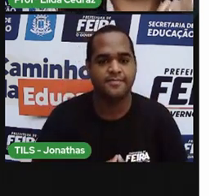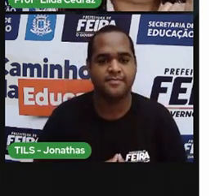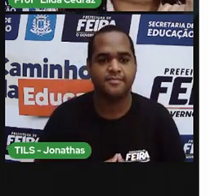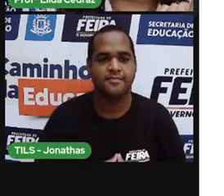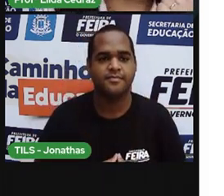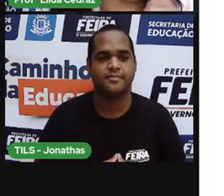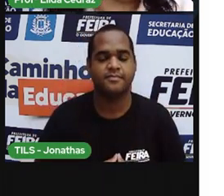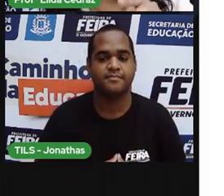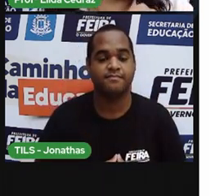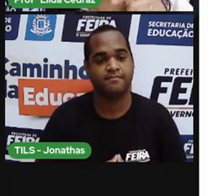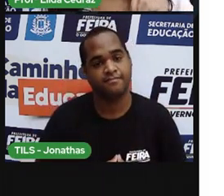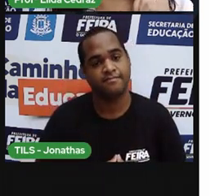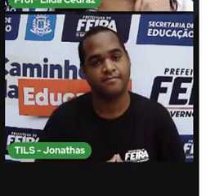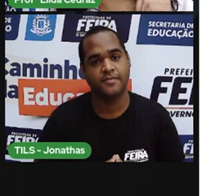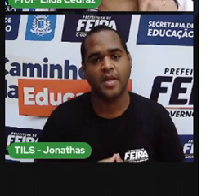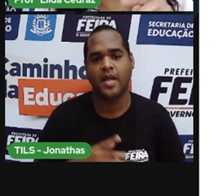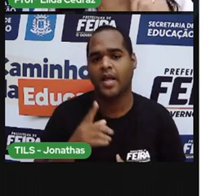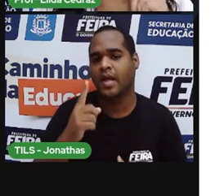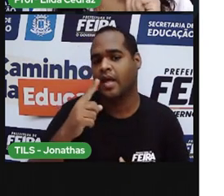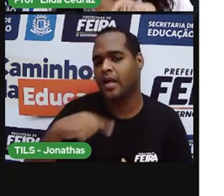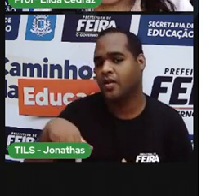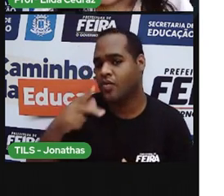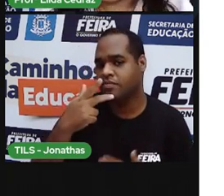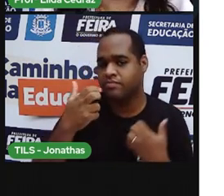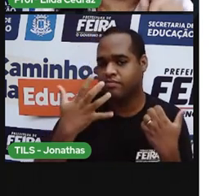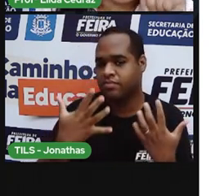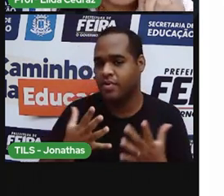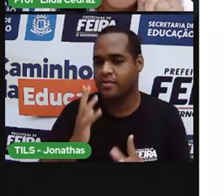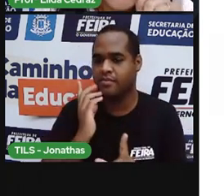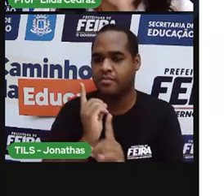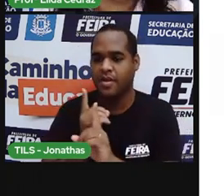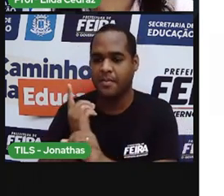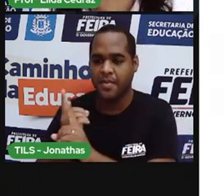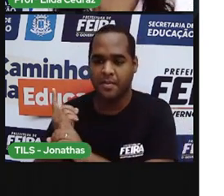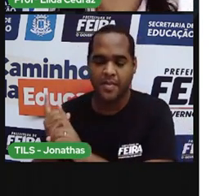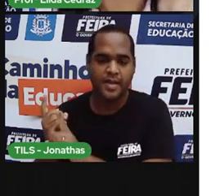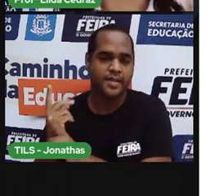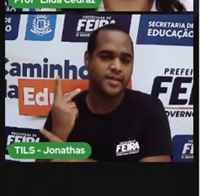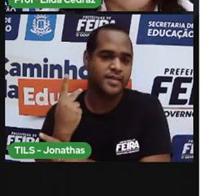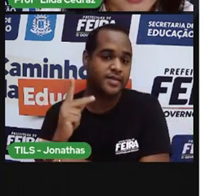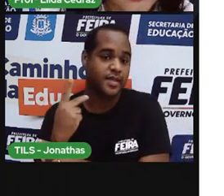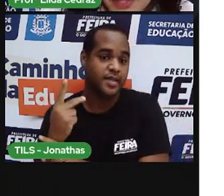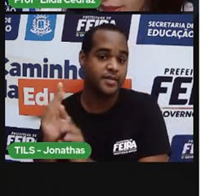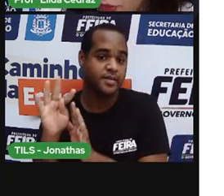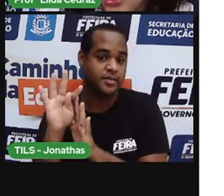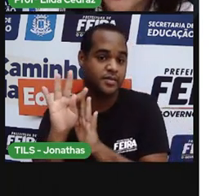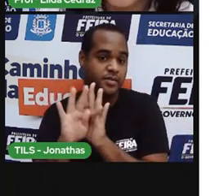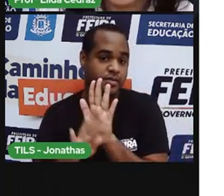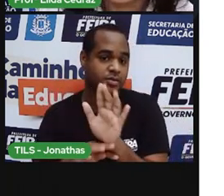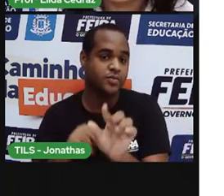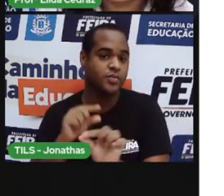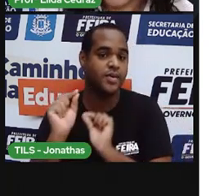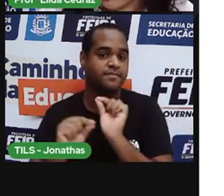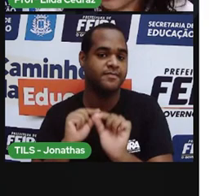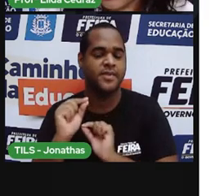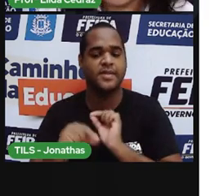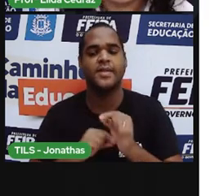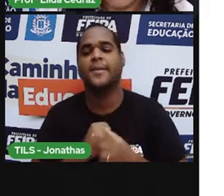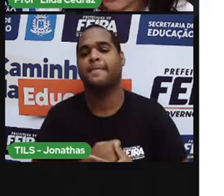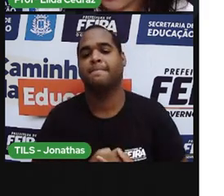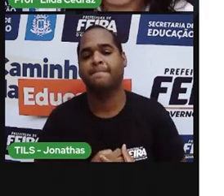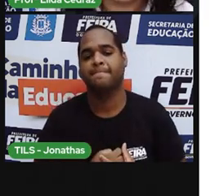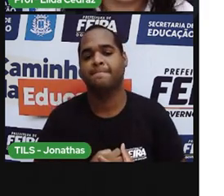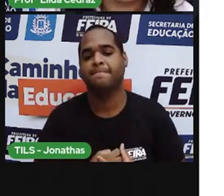gente pode encontrar essa informação lá no texto? Vou voltar no slide.